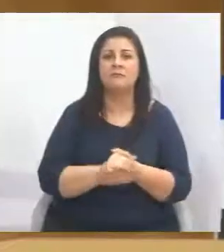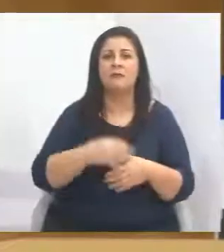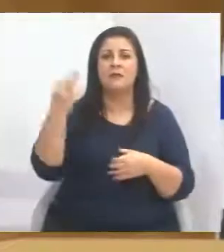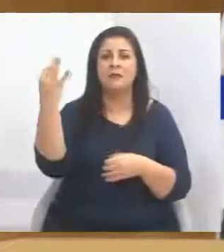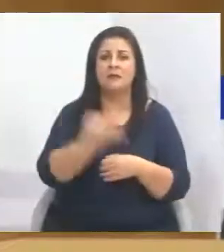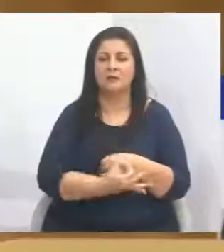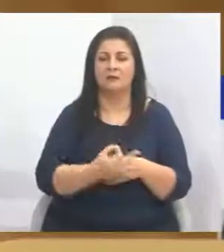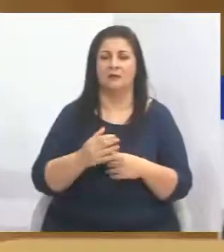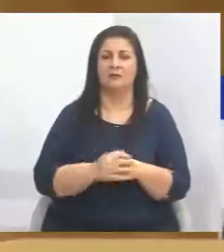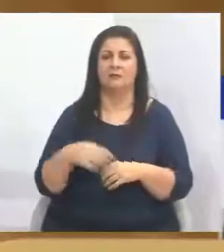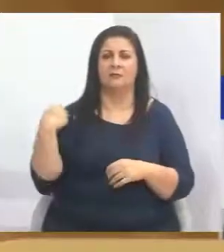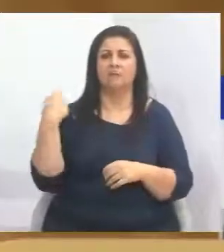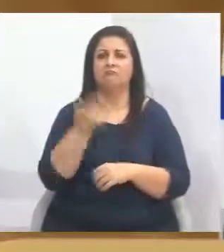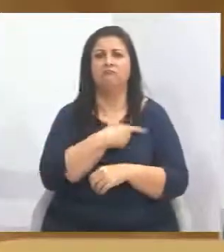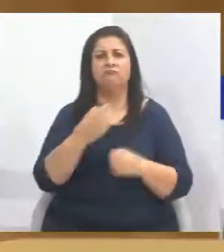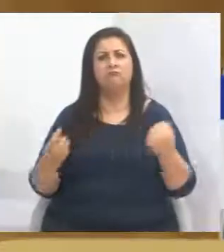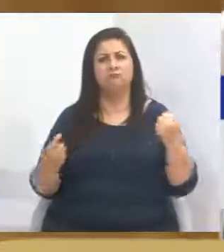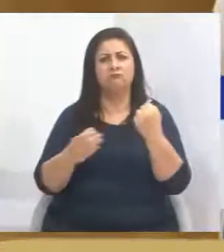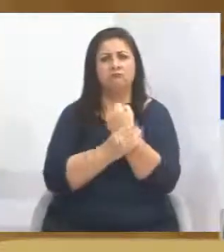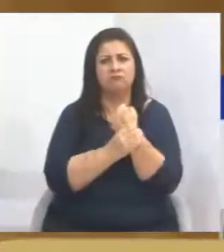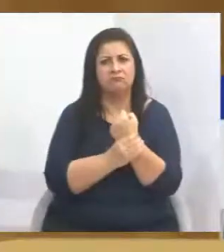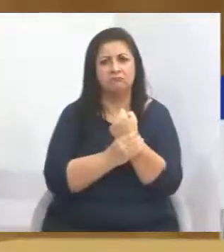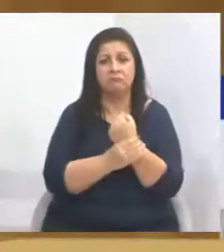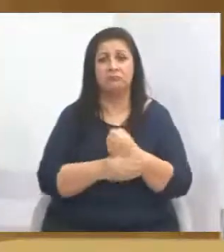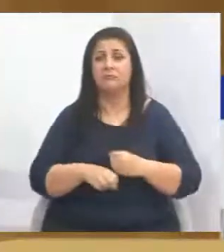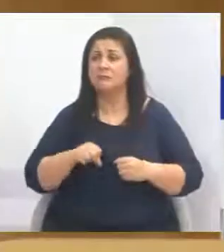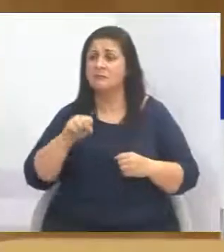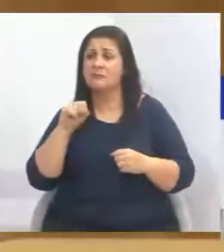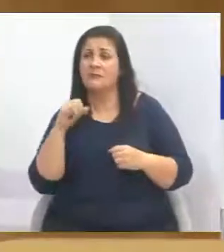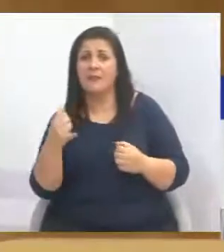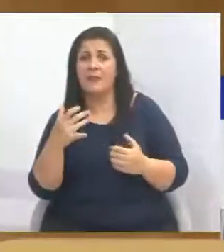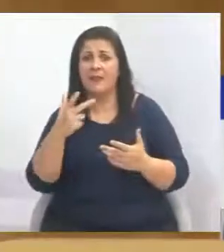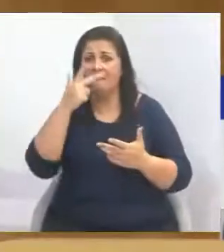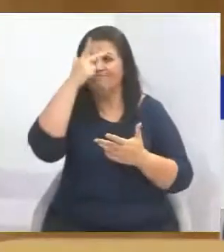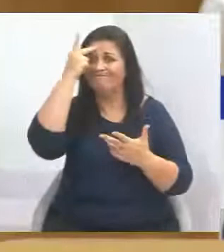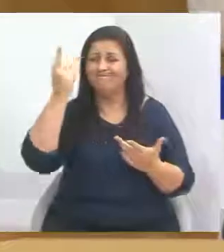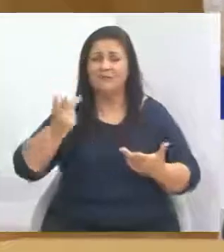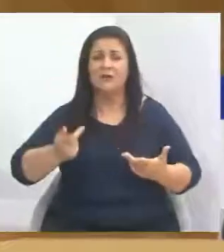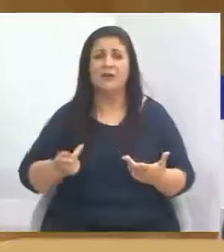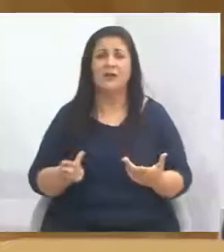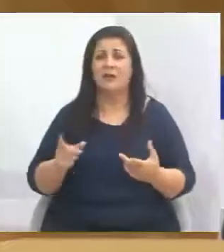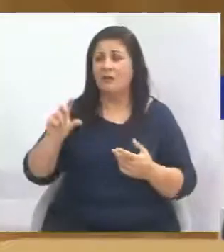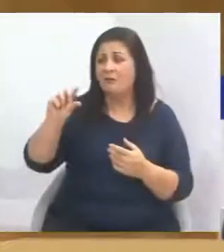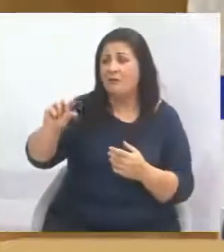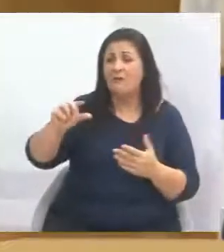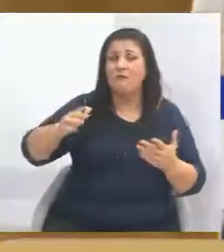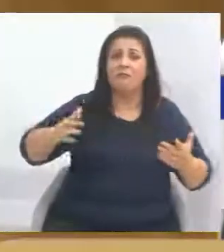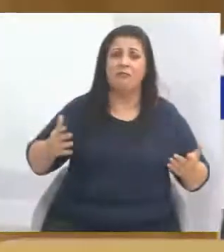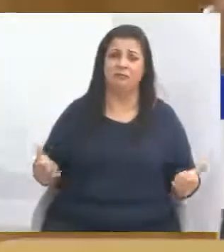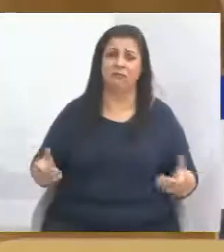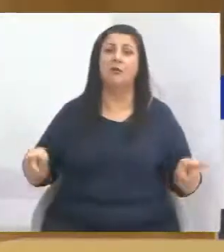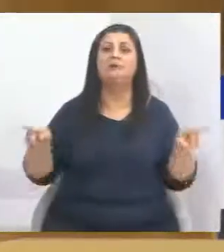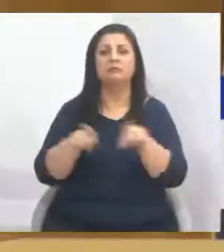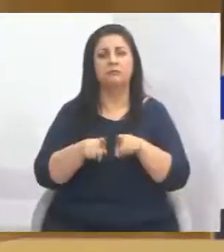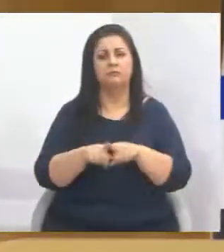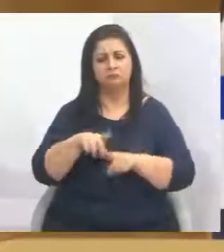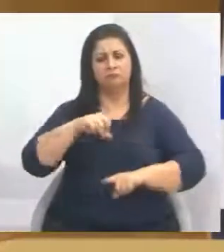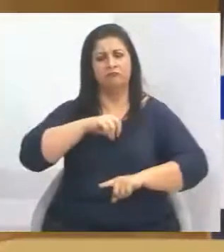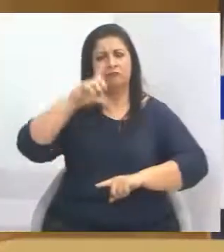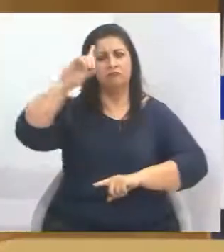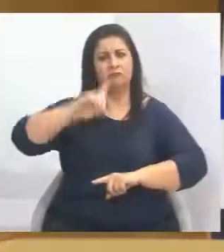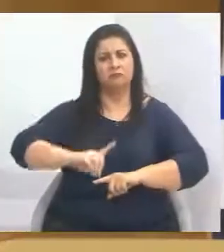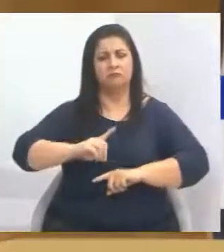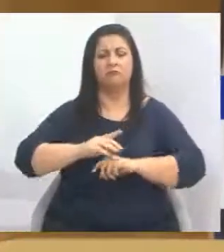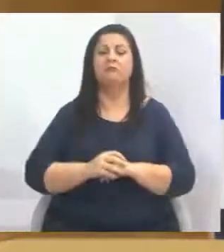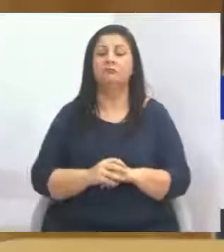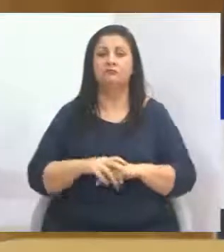essa, é a gente assegurar, mesmo aqueles que são considerados minorias, também o seu direito. E